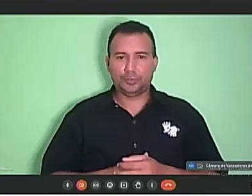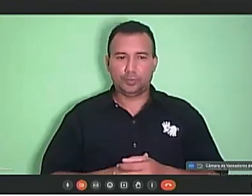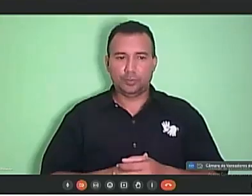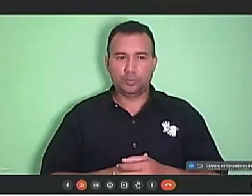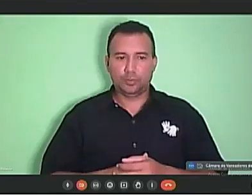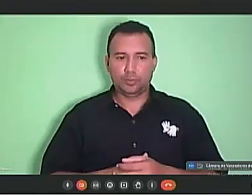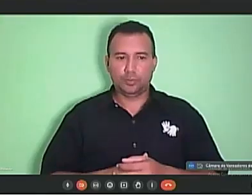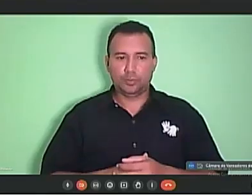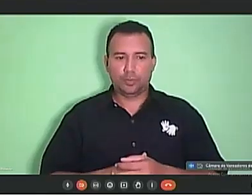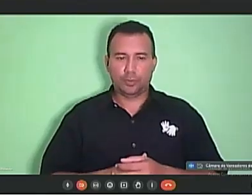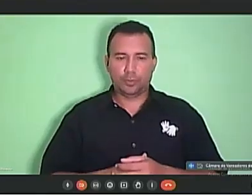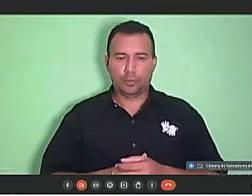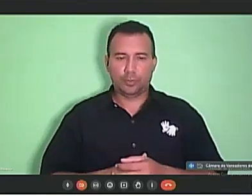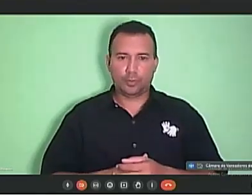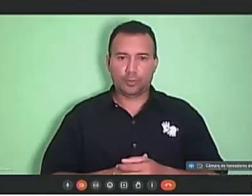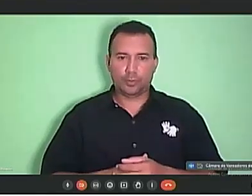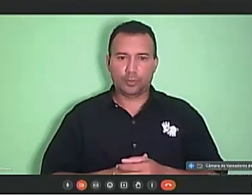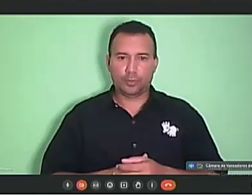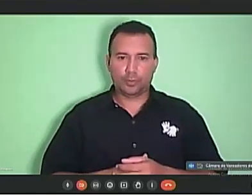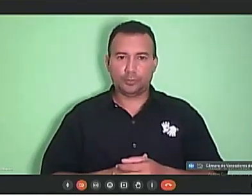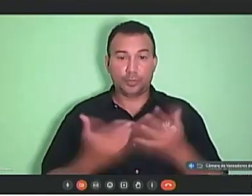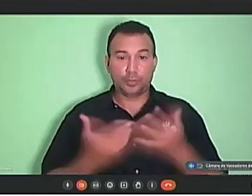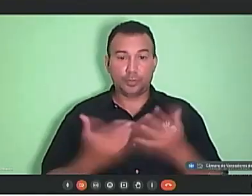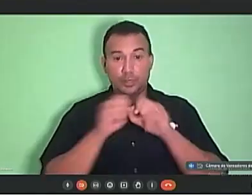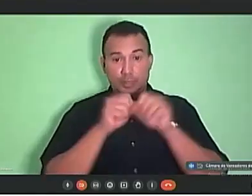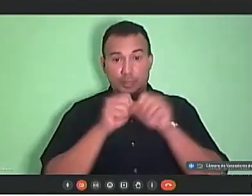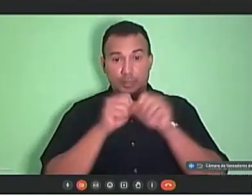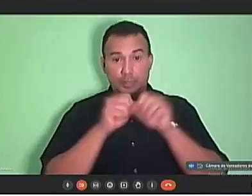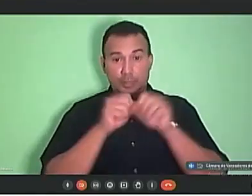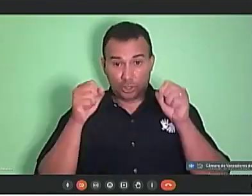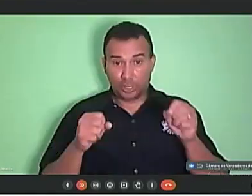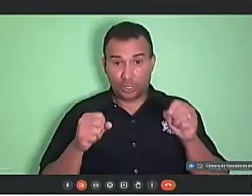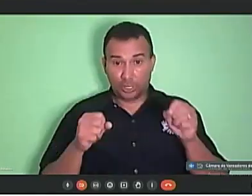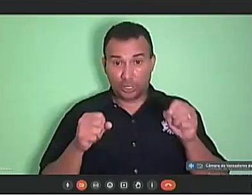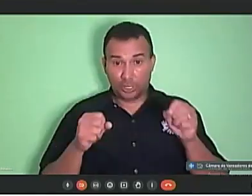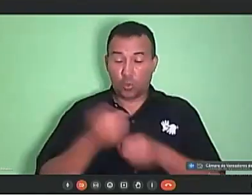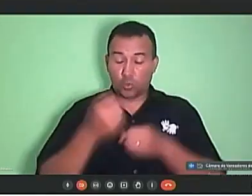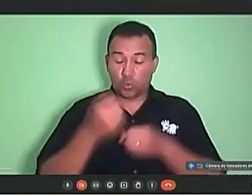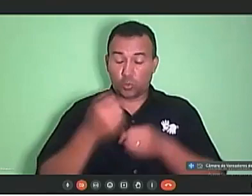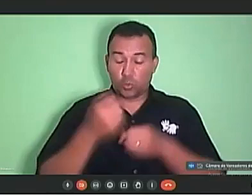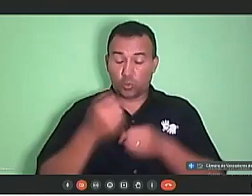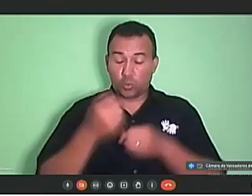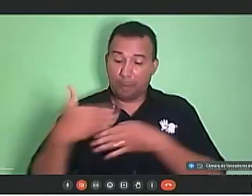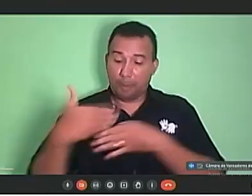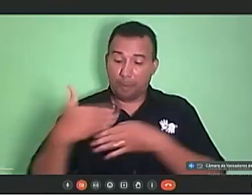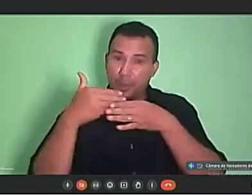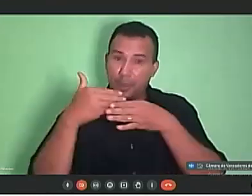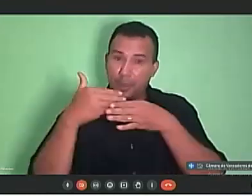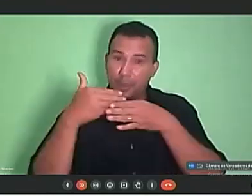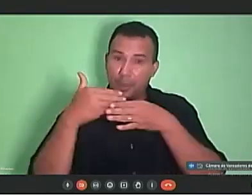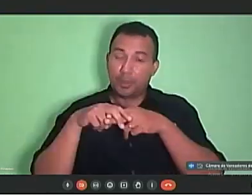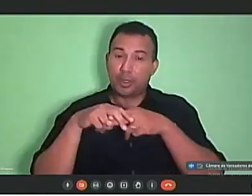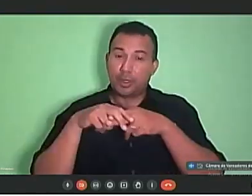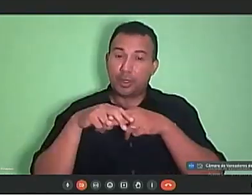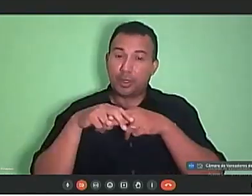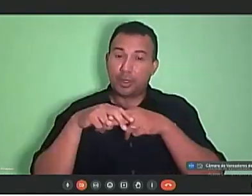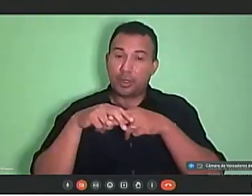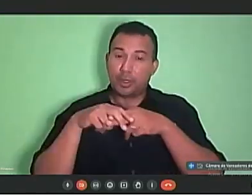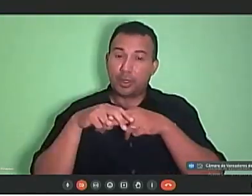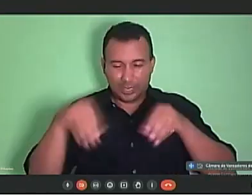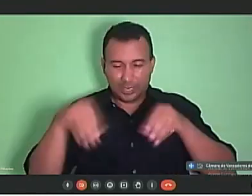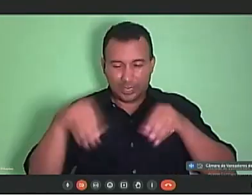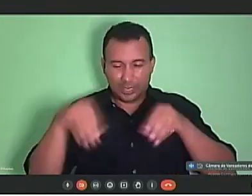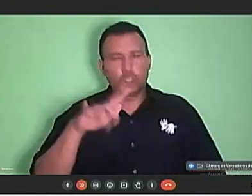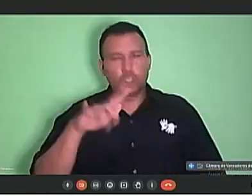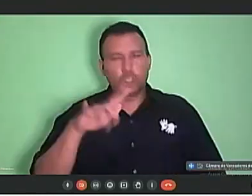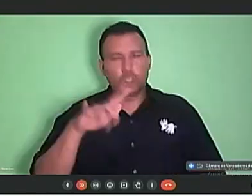lá. O sistema de dique de contenção consiste de uma barreira física feita basicamente de argila vermelha e outros materiais com